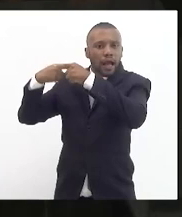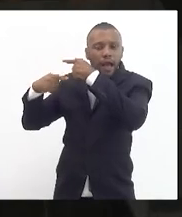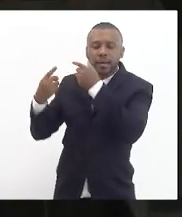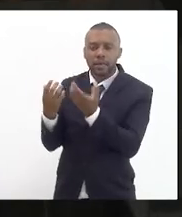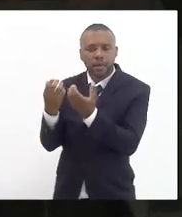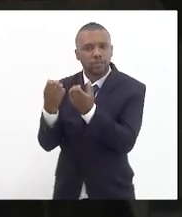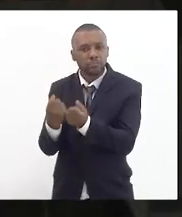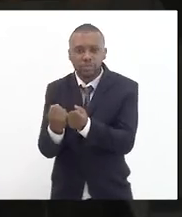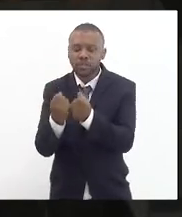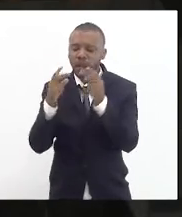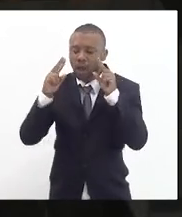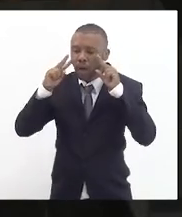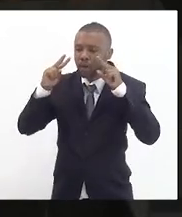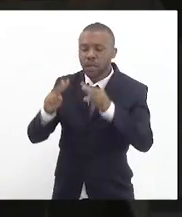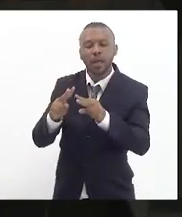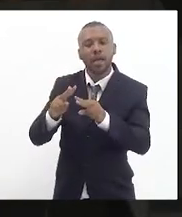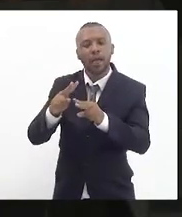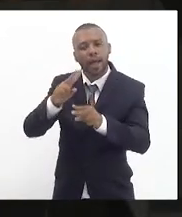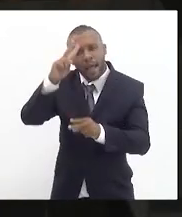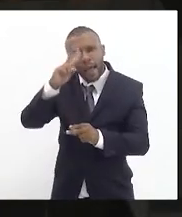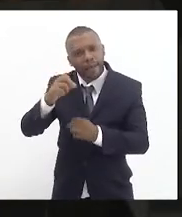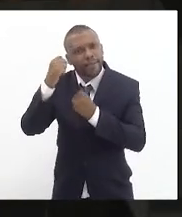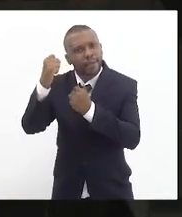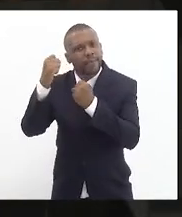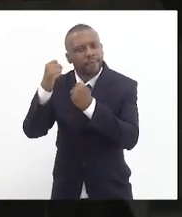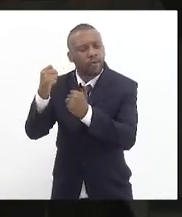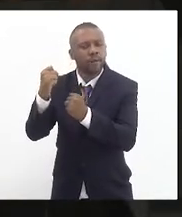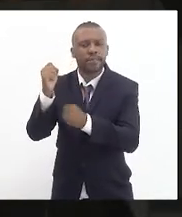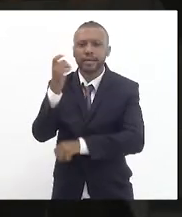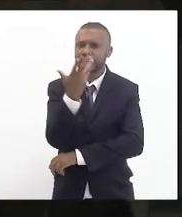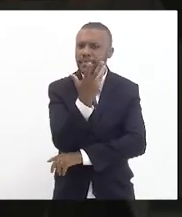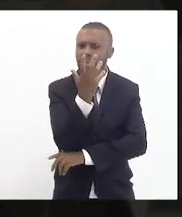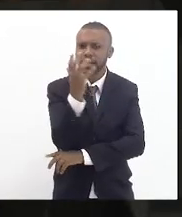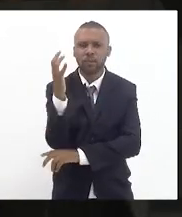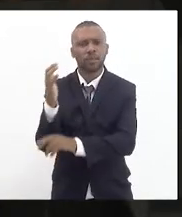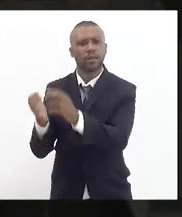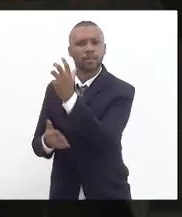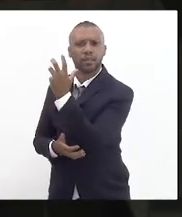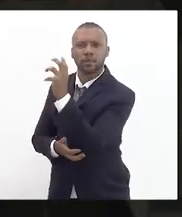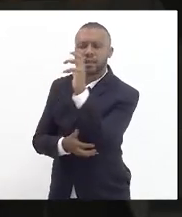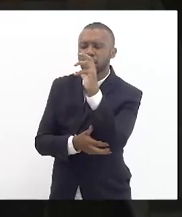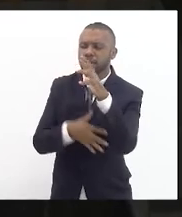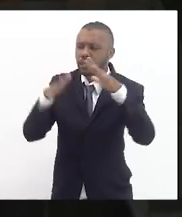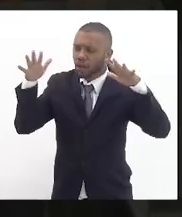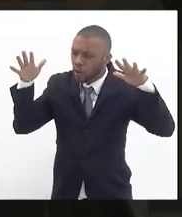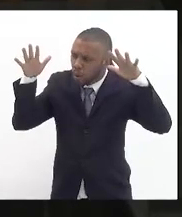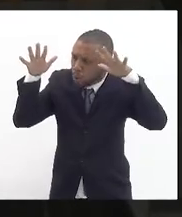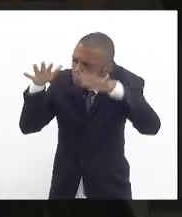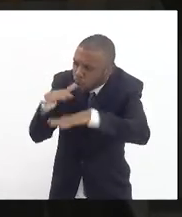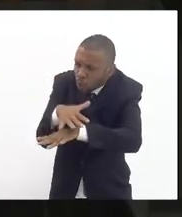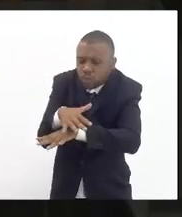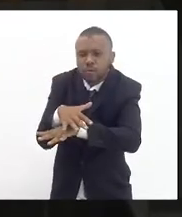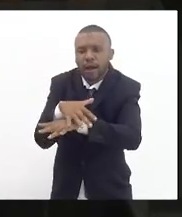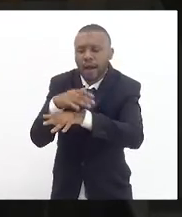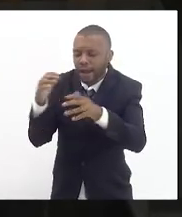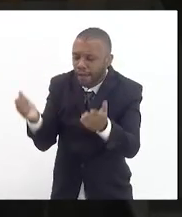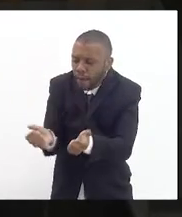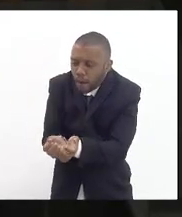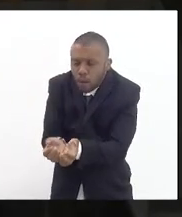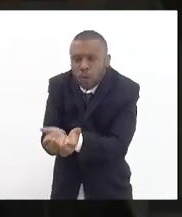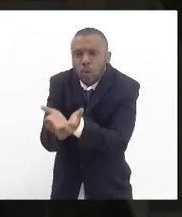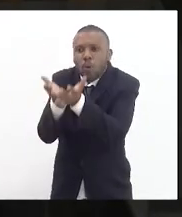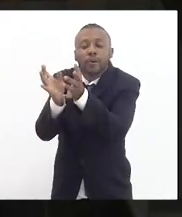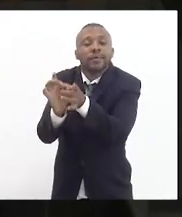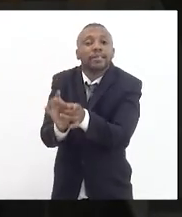admitir todas as forças da natureza culto ala né e isso é o árbitro